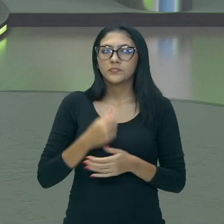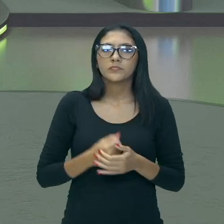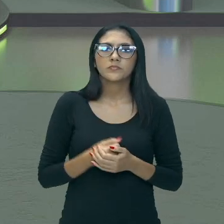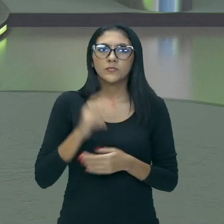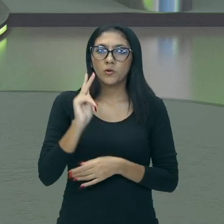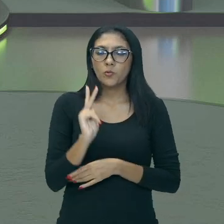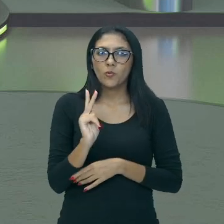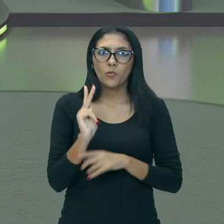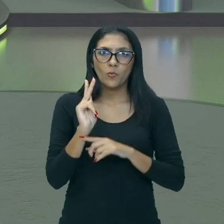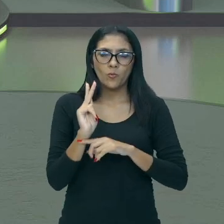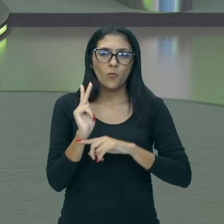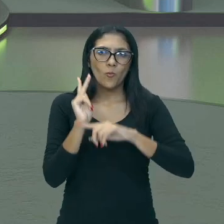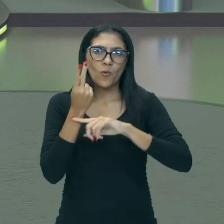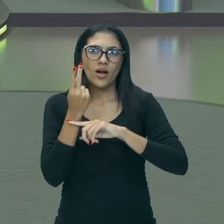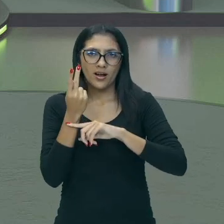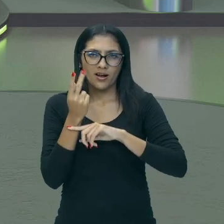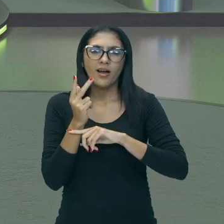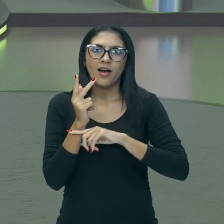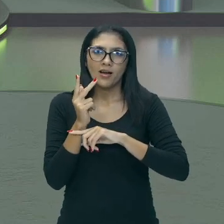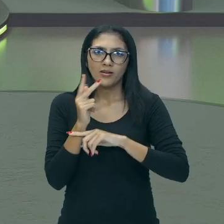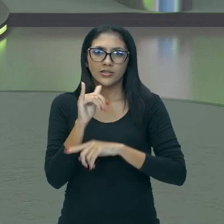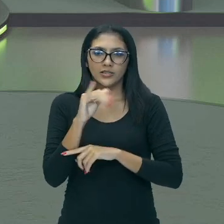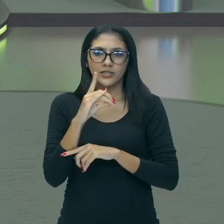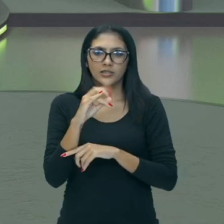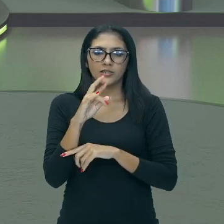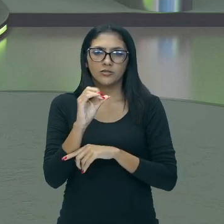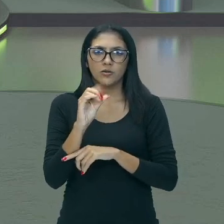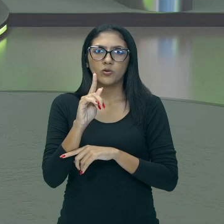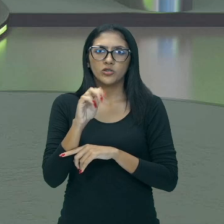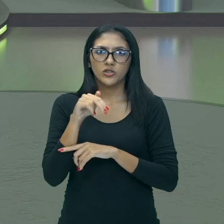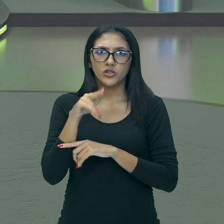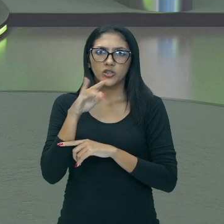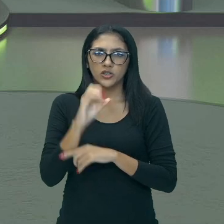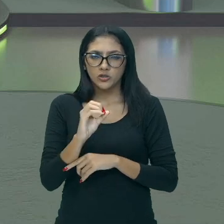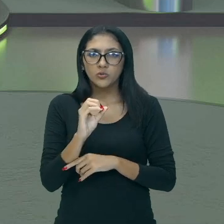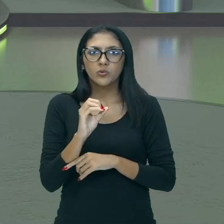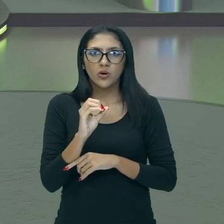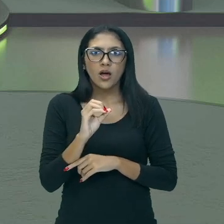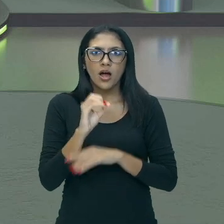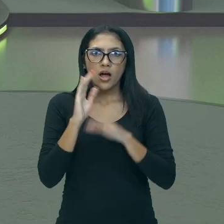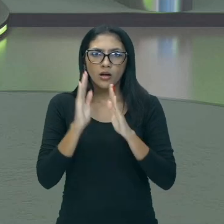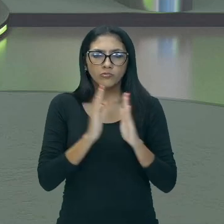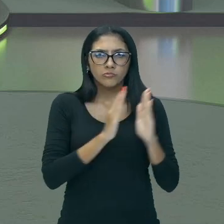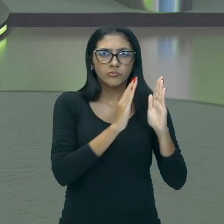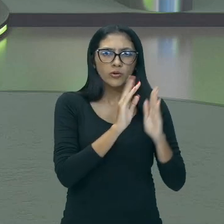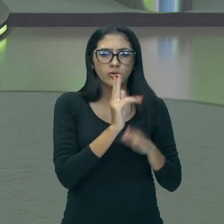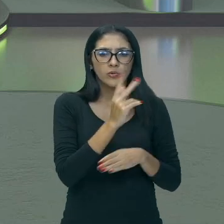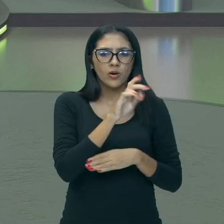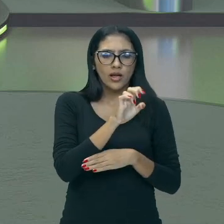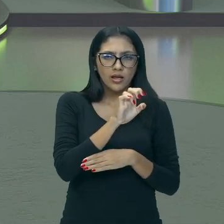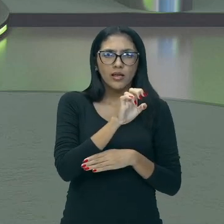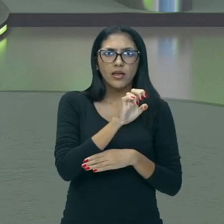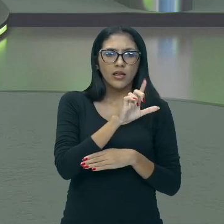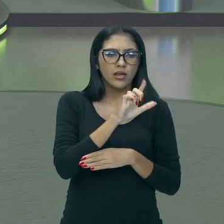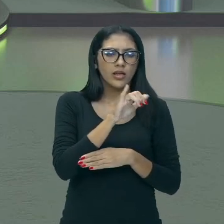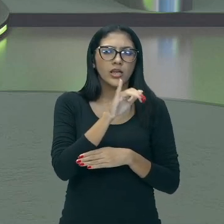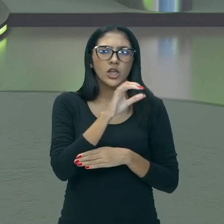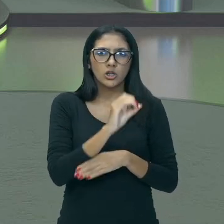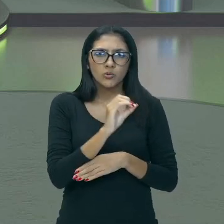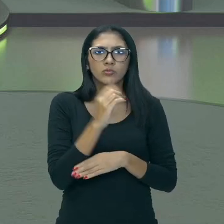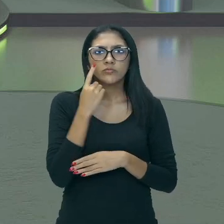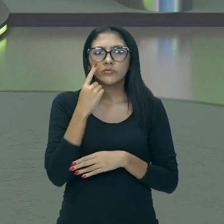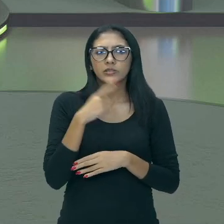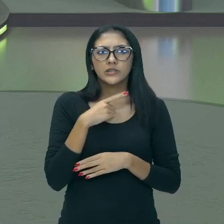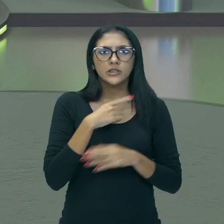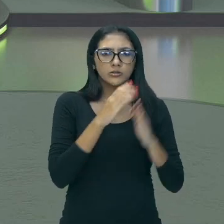número atômico, que é o número 1, aí o hélio lá do outro lado, que é o 2, o lítio é 3, o berílio é o 4, o boro é o 5 e assim por